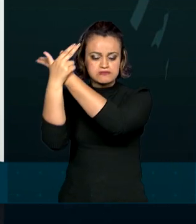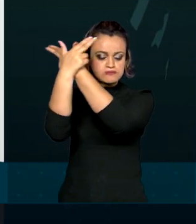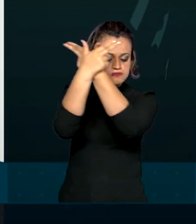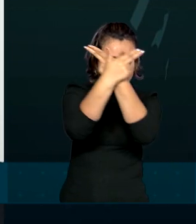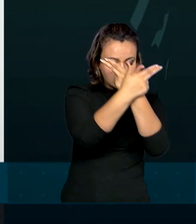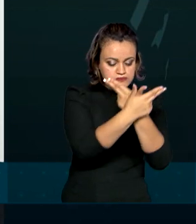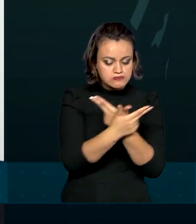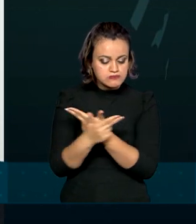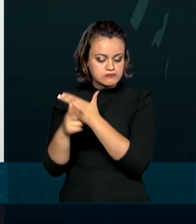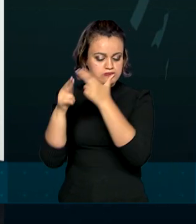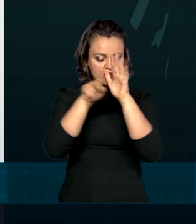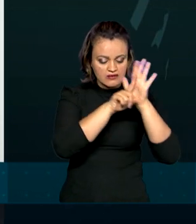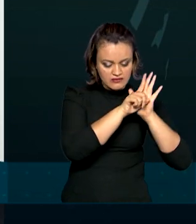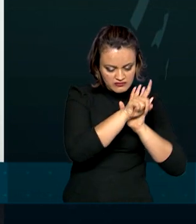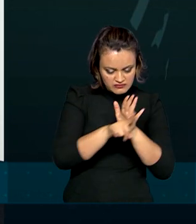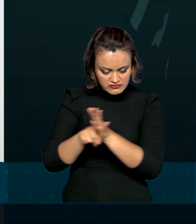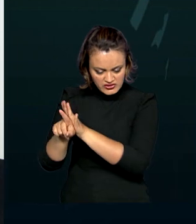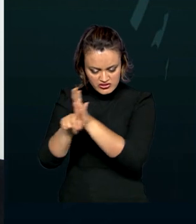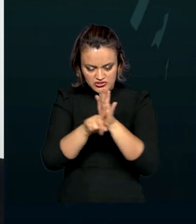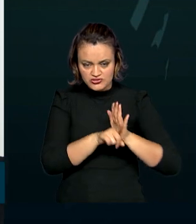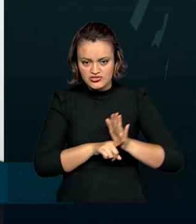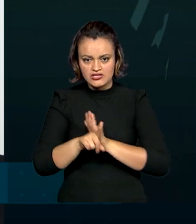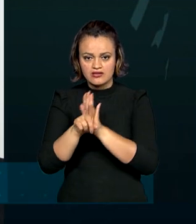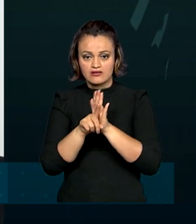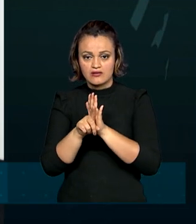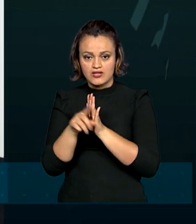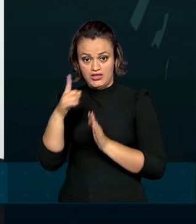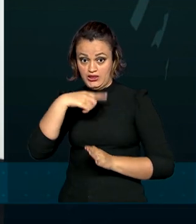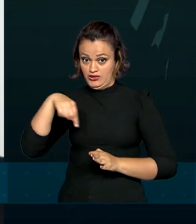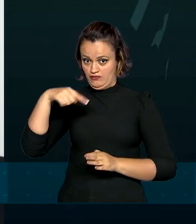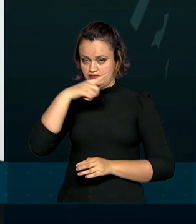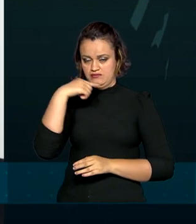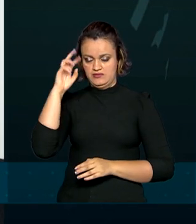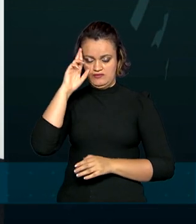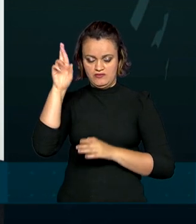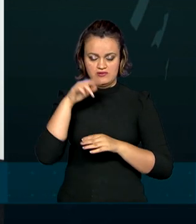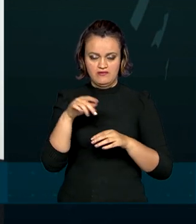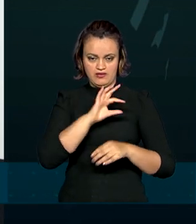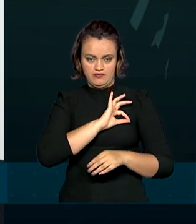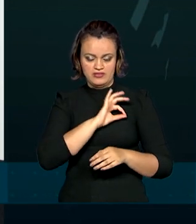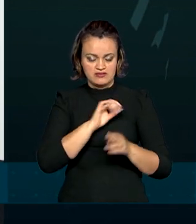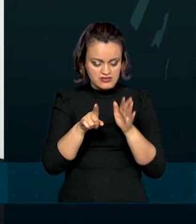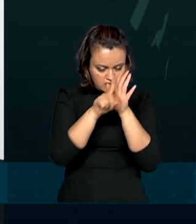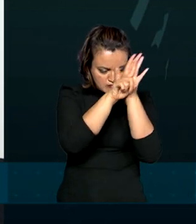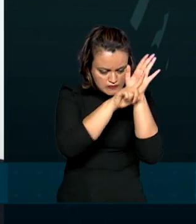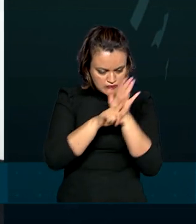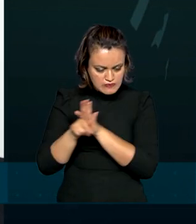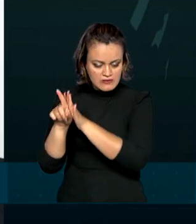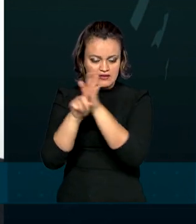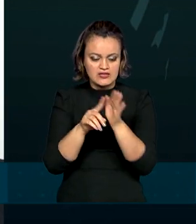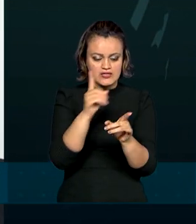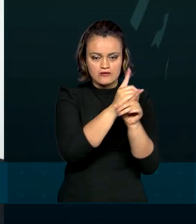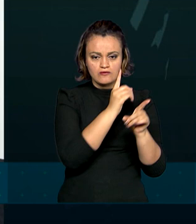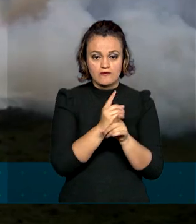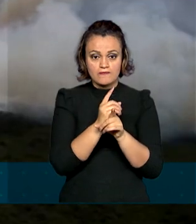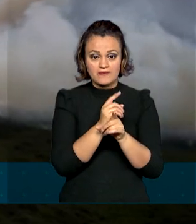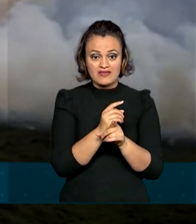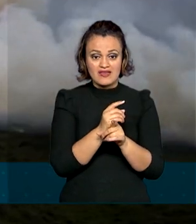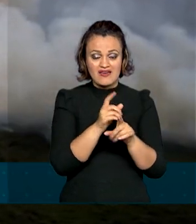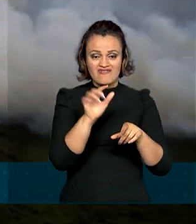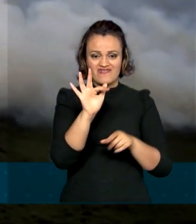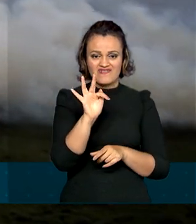satélites, que foram analisadas por nós, por servidores da Polícia Federal, e indicaram que em cinco fazendas,